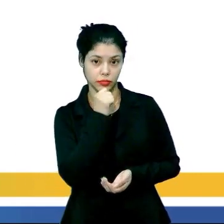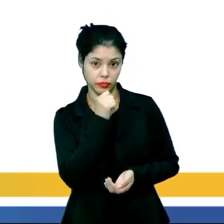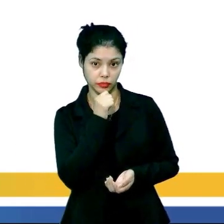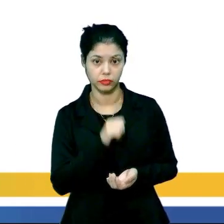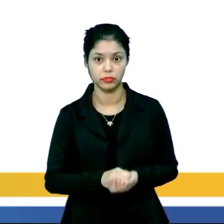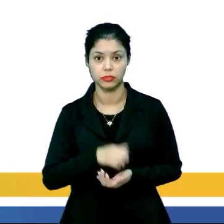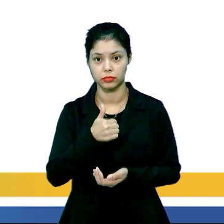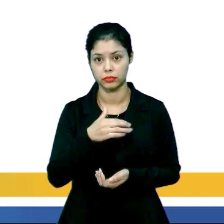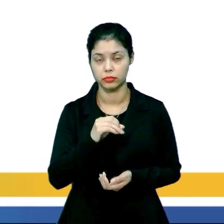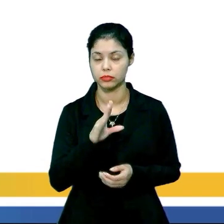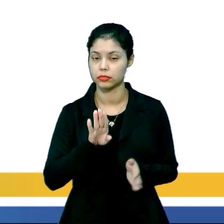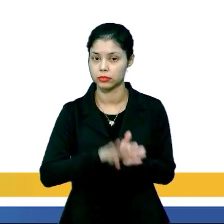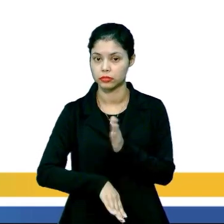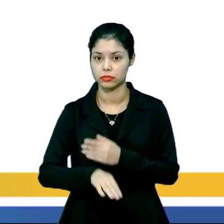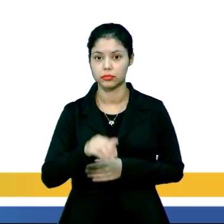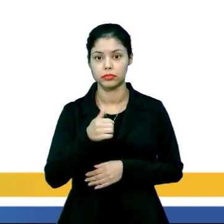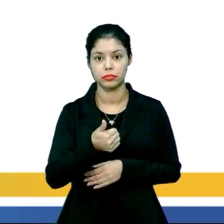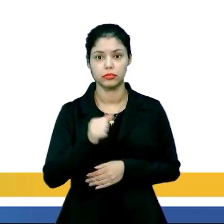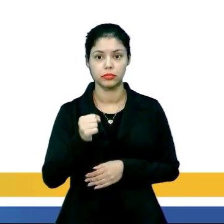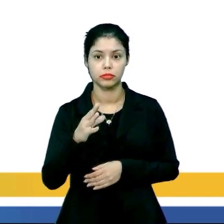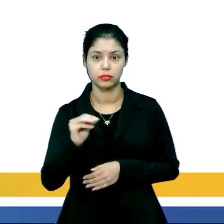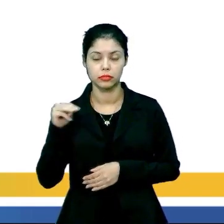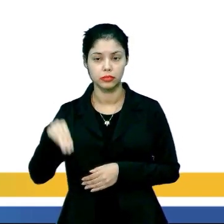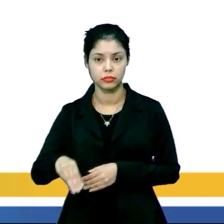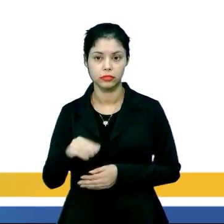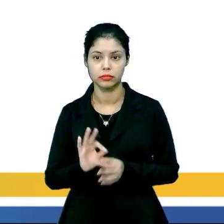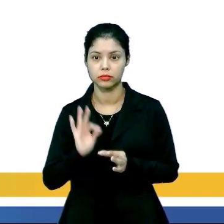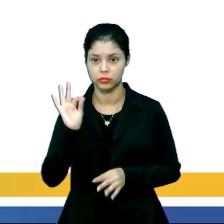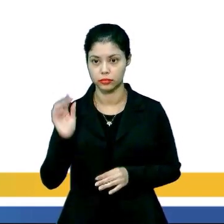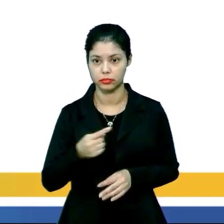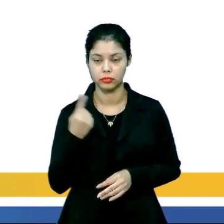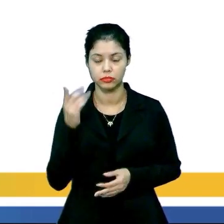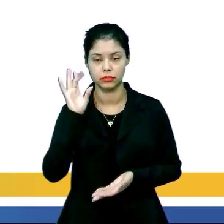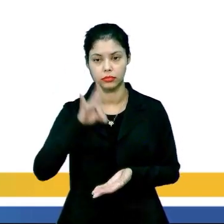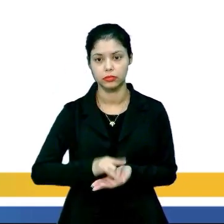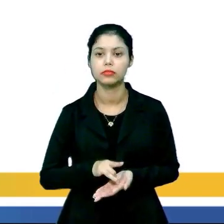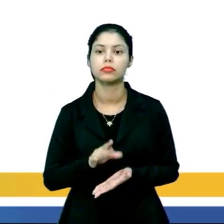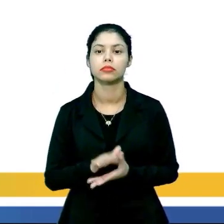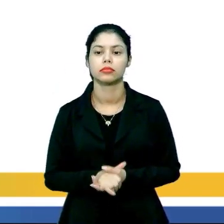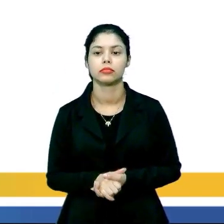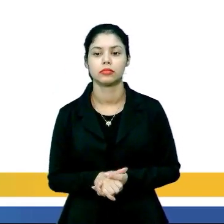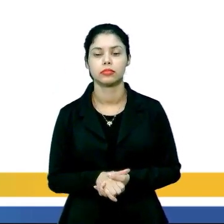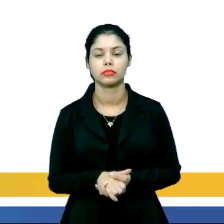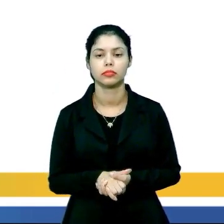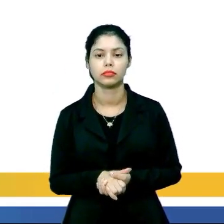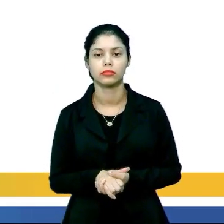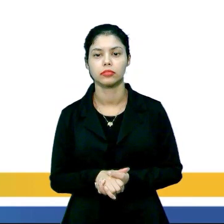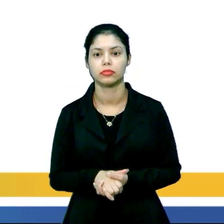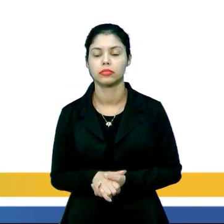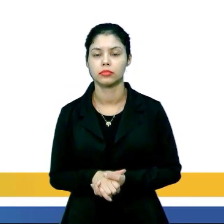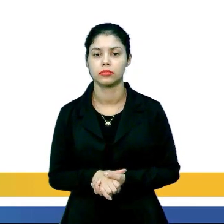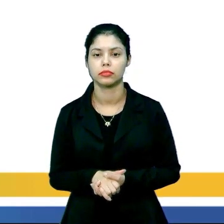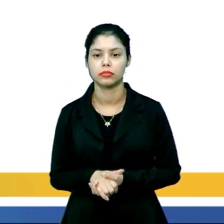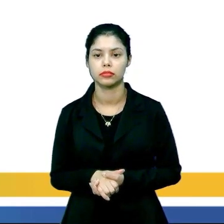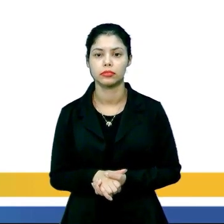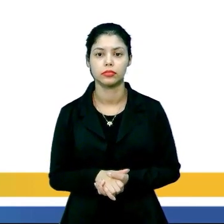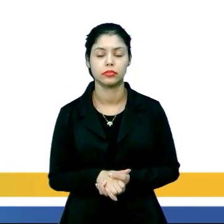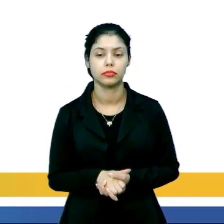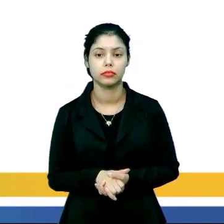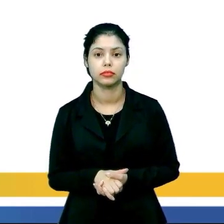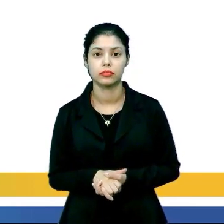Logo, 190 menos 10 é igual a 180 centímetros. Temos então 1,80